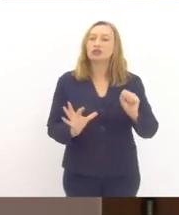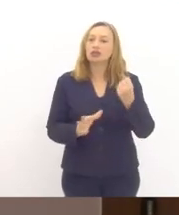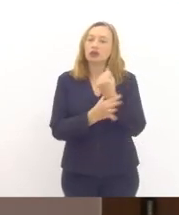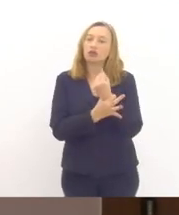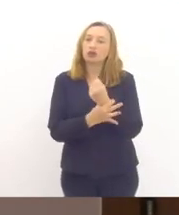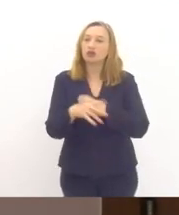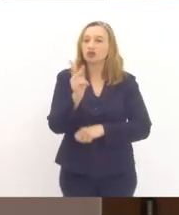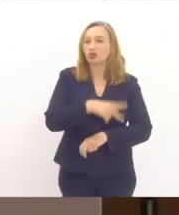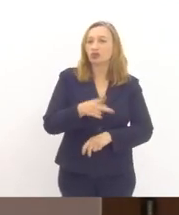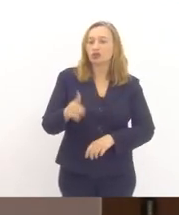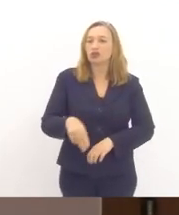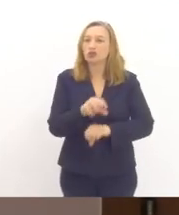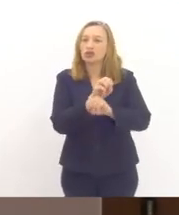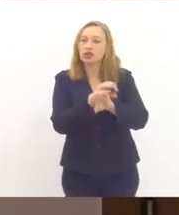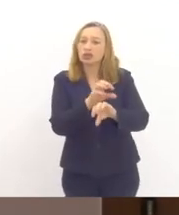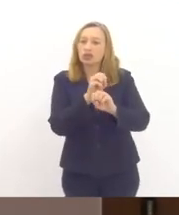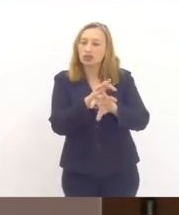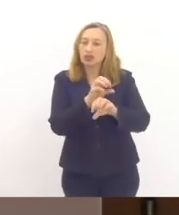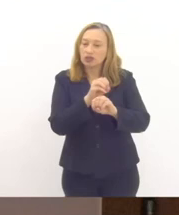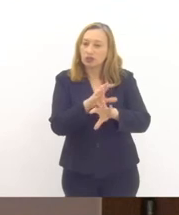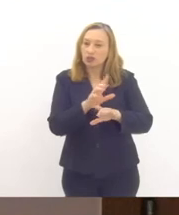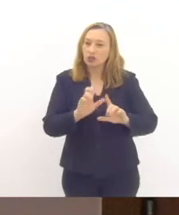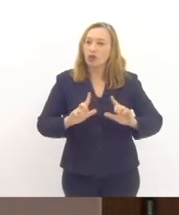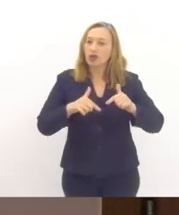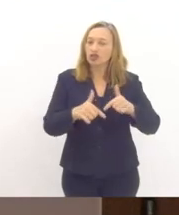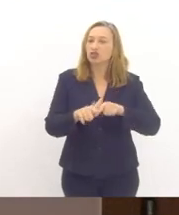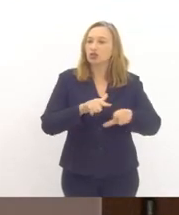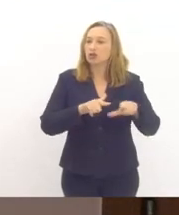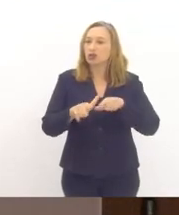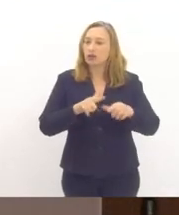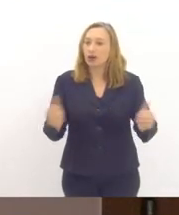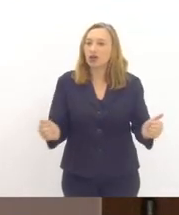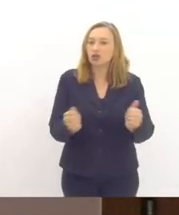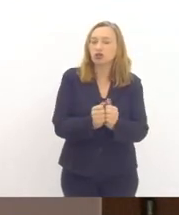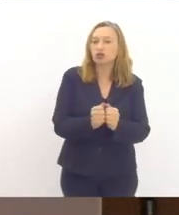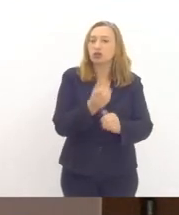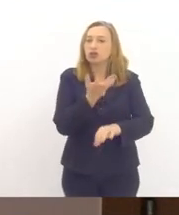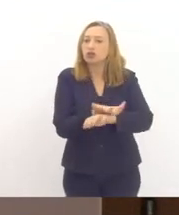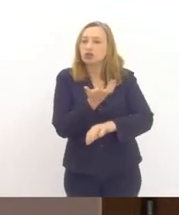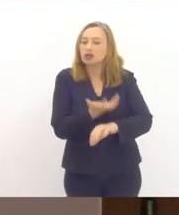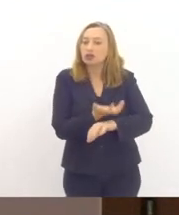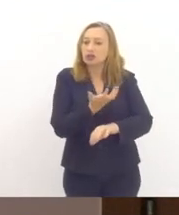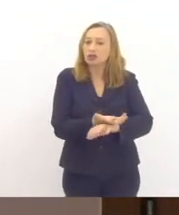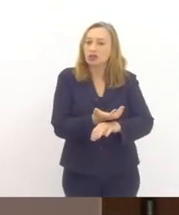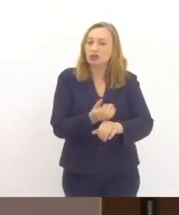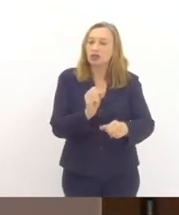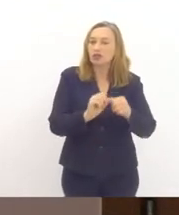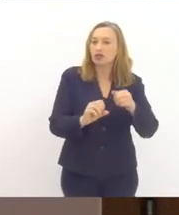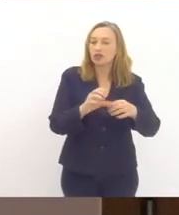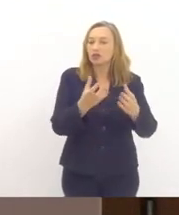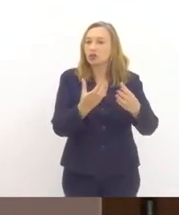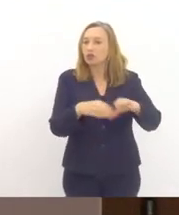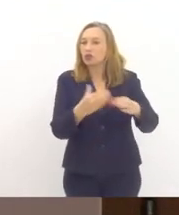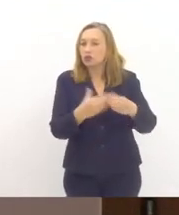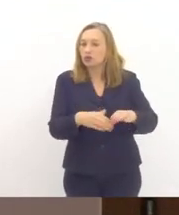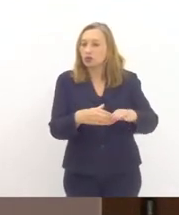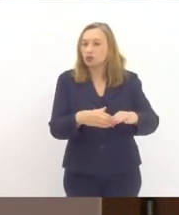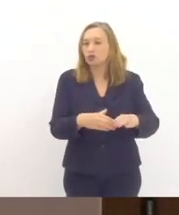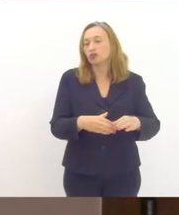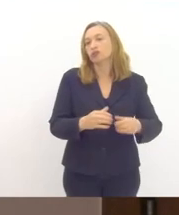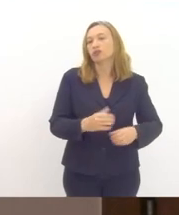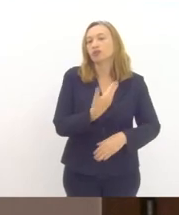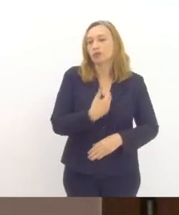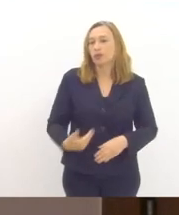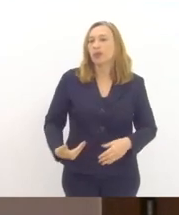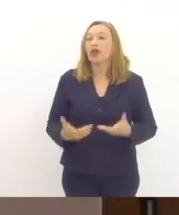de educação a regência e atuação junto à disciplina para a qual realizaram um concurso público de ingresso.